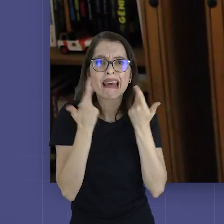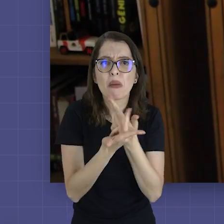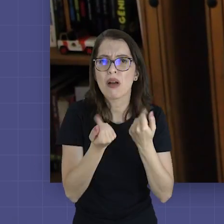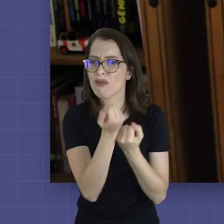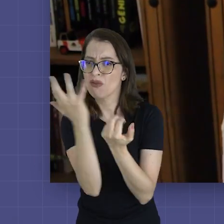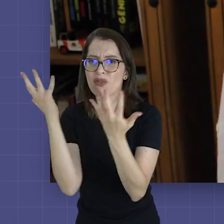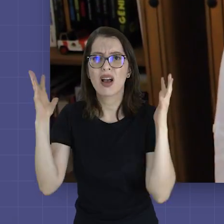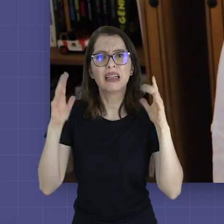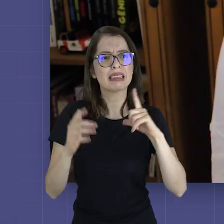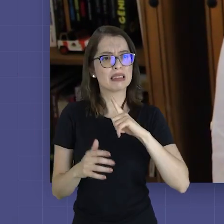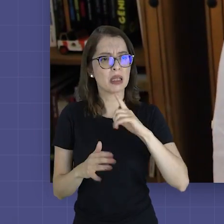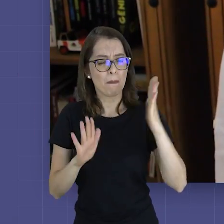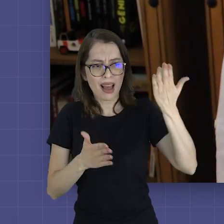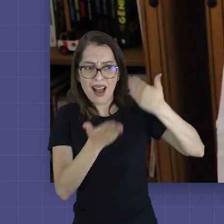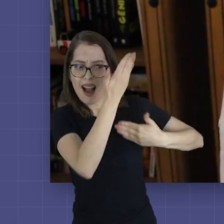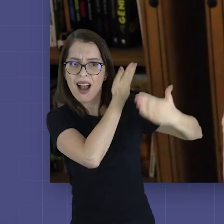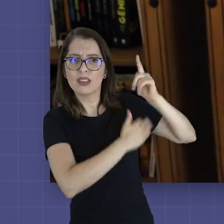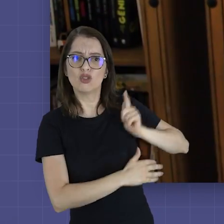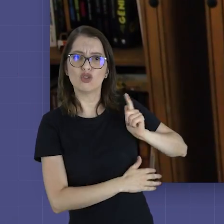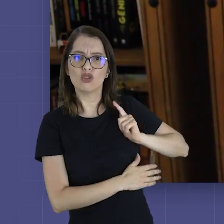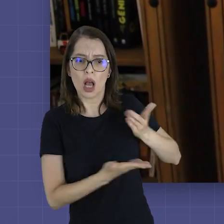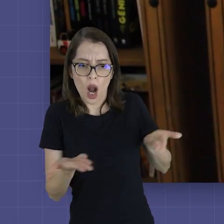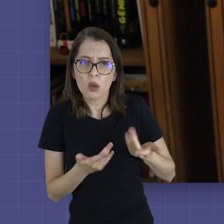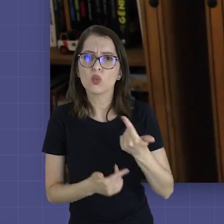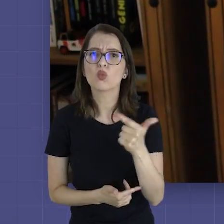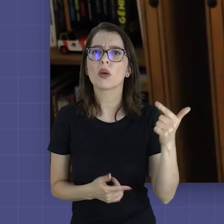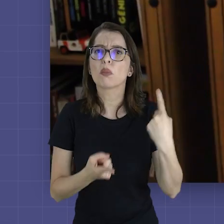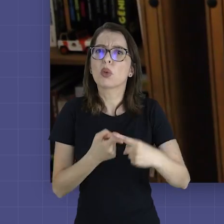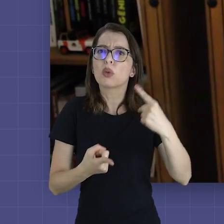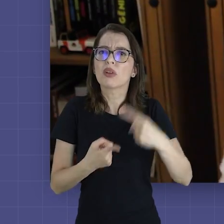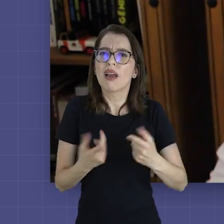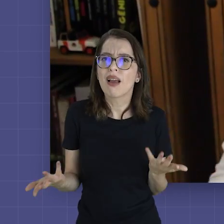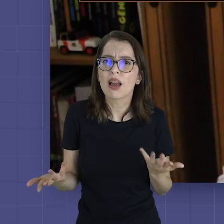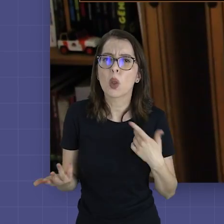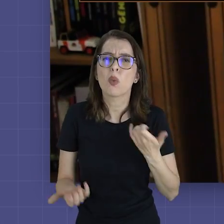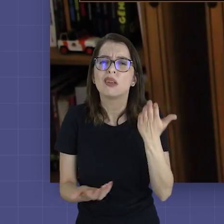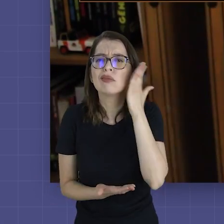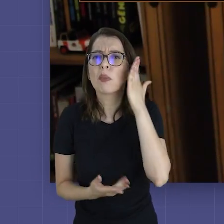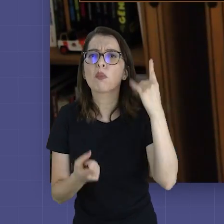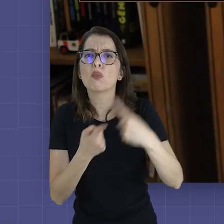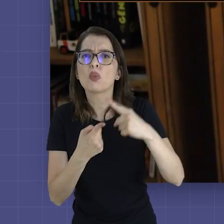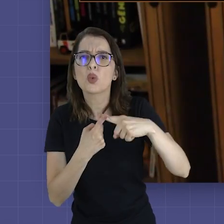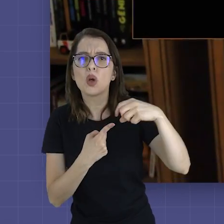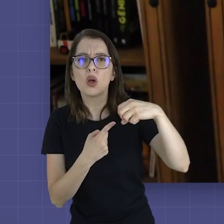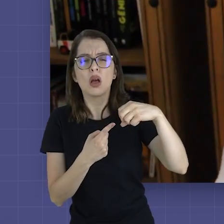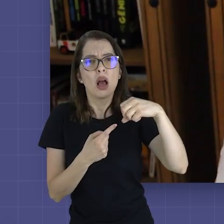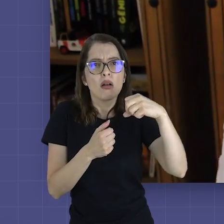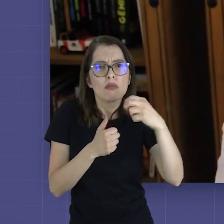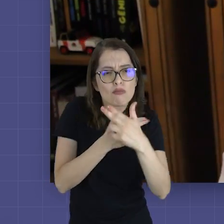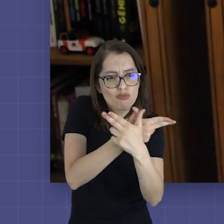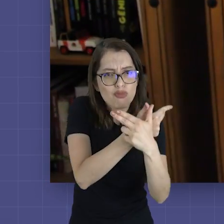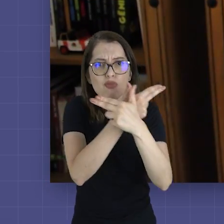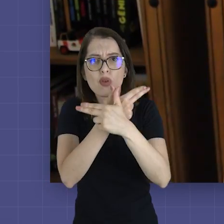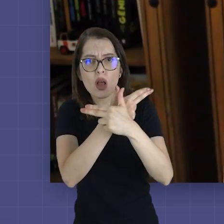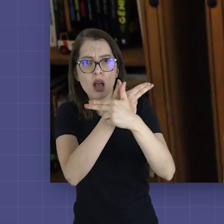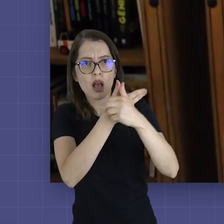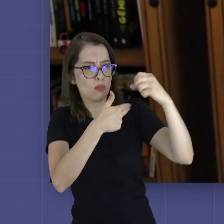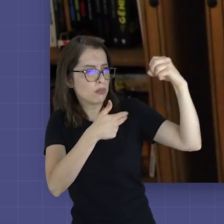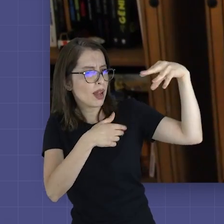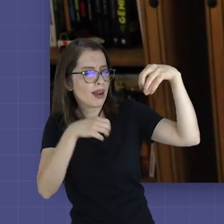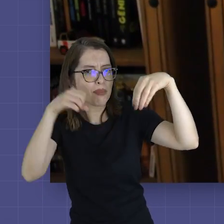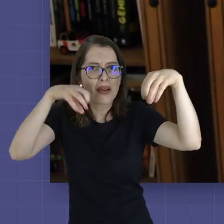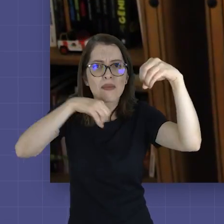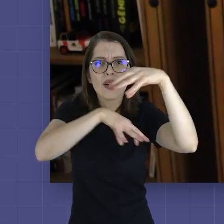animais e plantas que não existiam mais na atualidade? Também queria saber por que a mariposa sempre ia para a luz e por que a gente ainda não estava morando